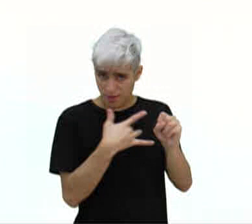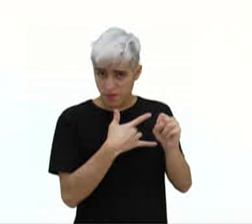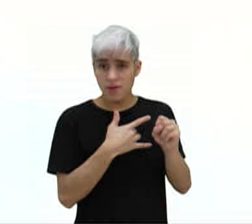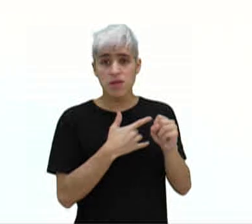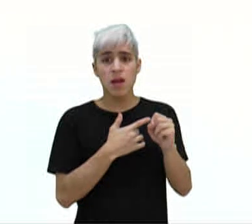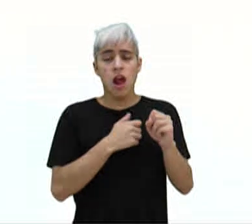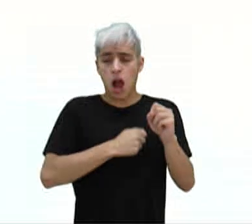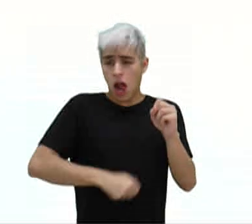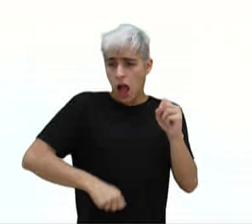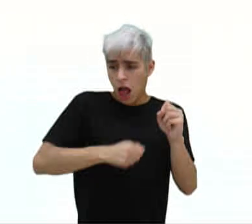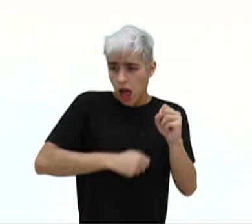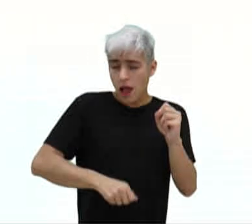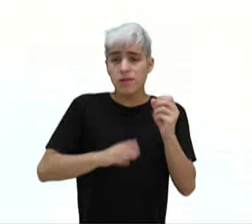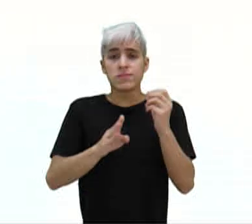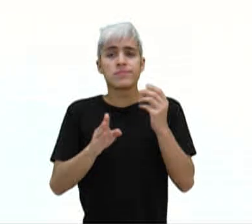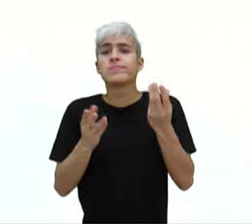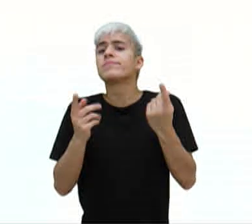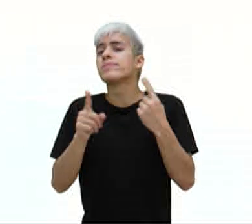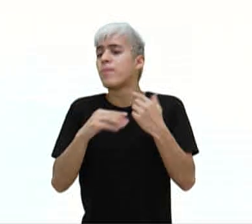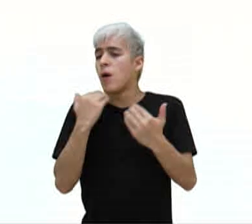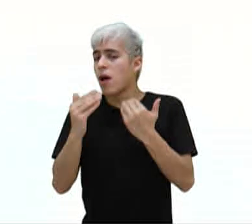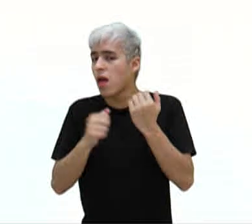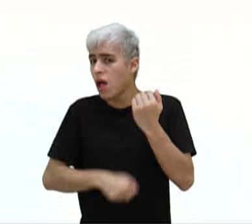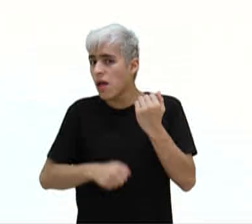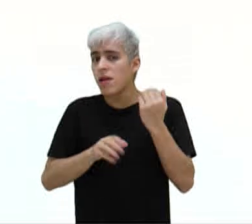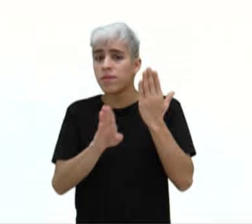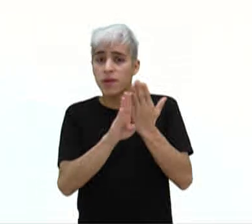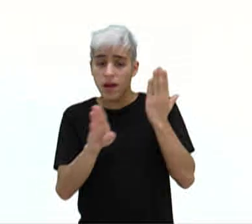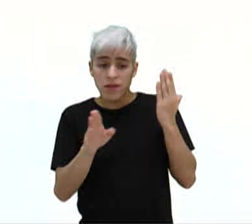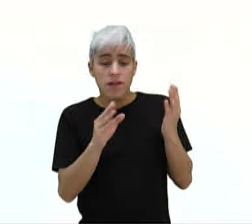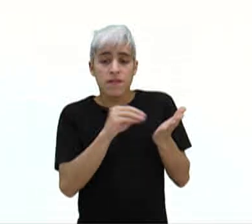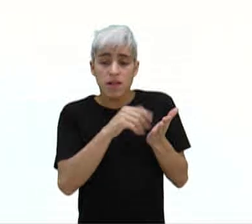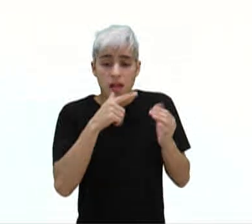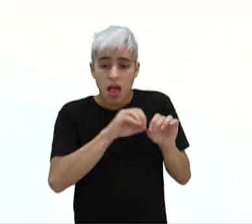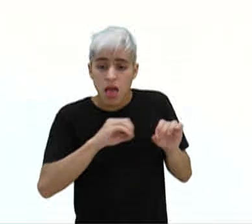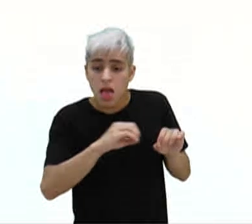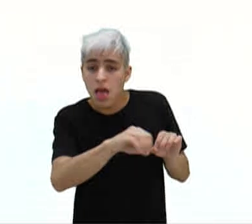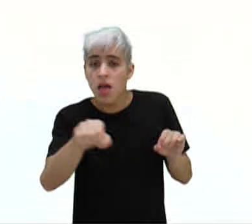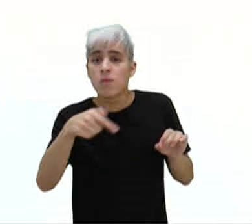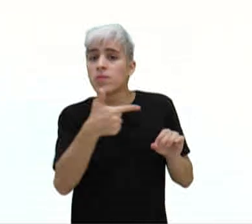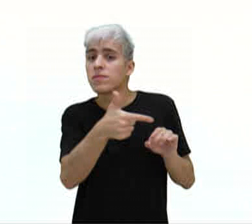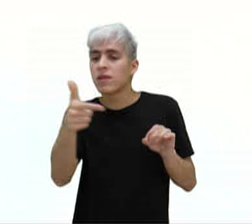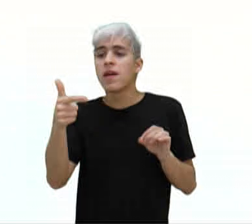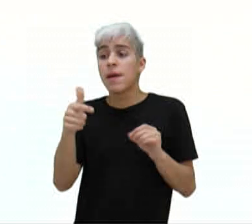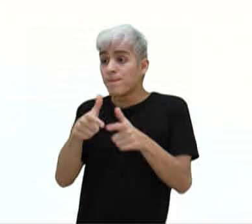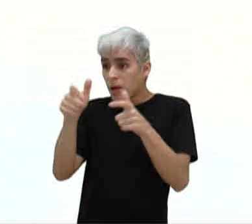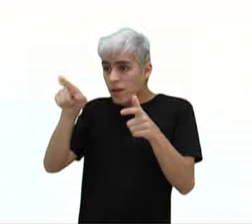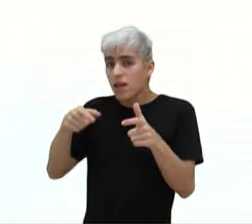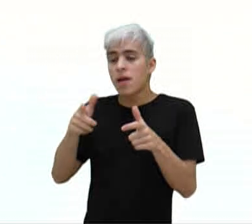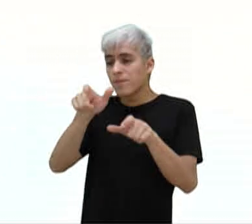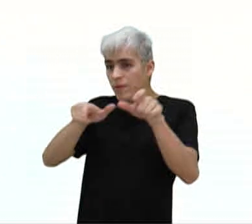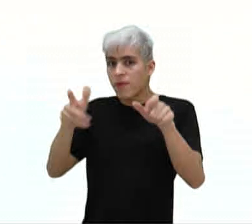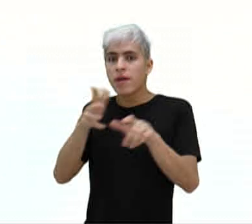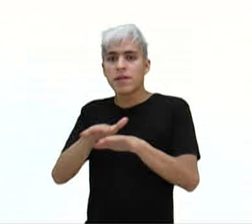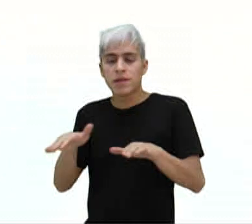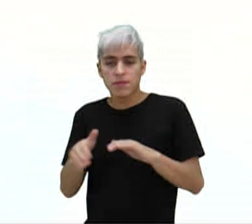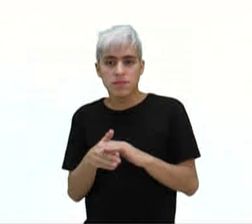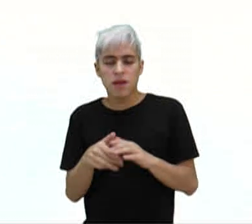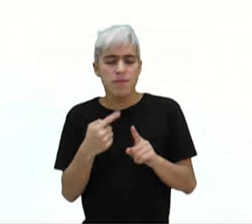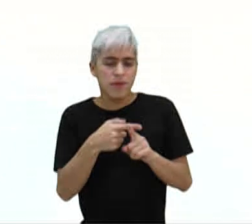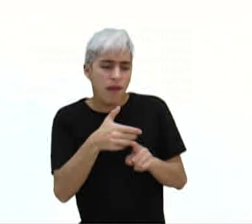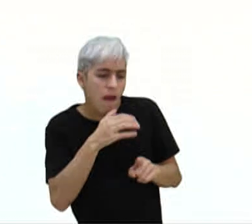são causadas pelo saneamento inadequado. A maior parte são crianças. Os fatores são diversos: o consumo de